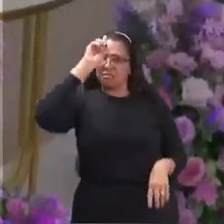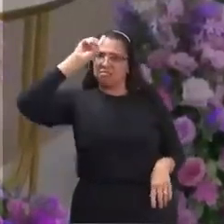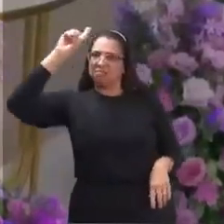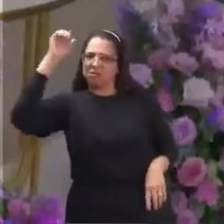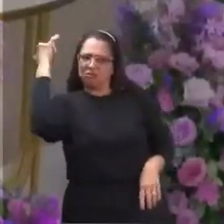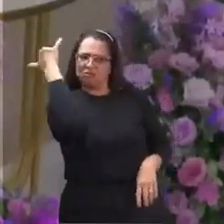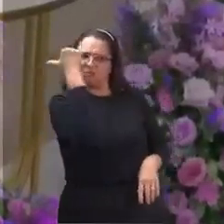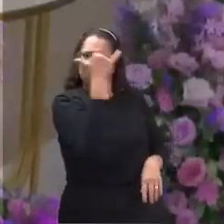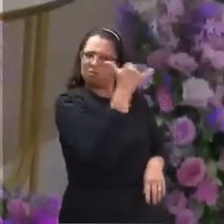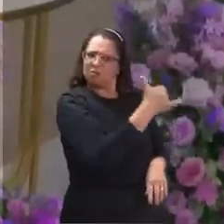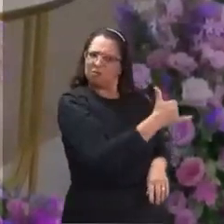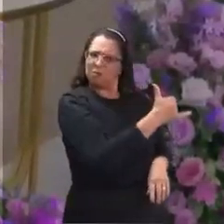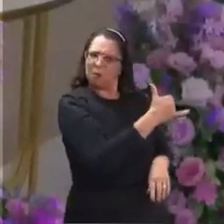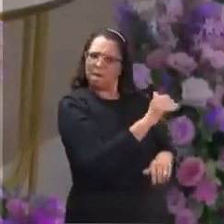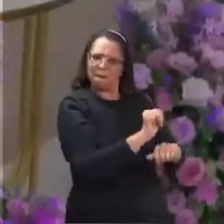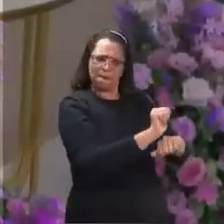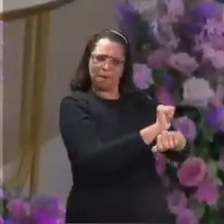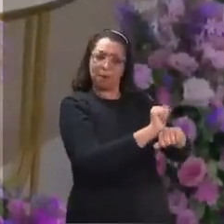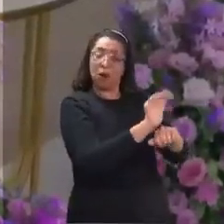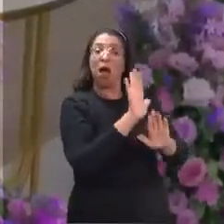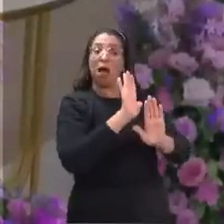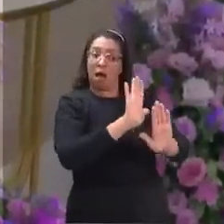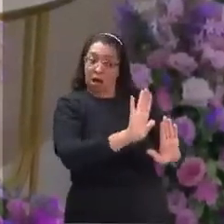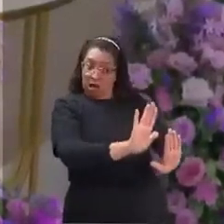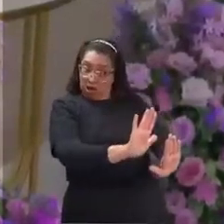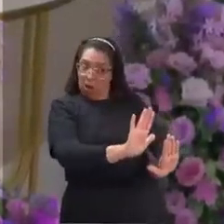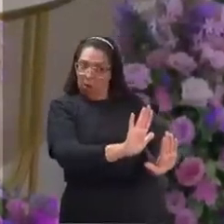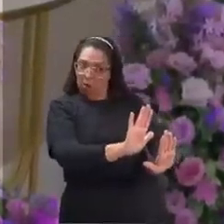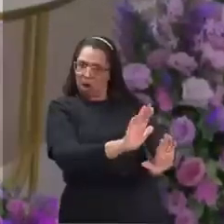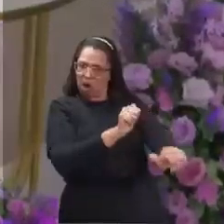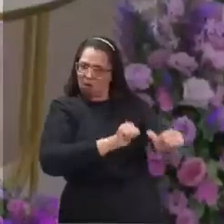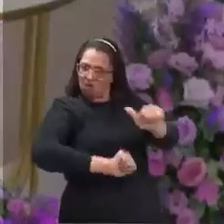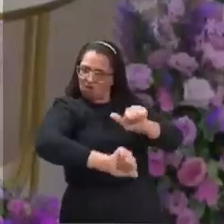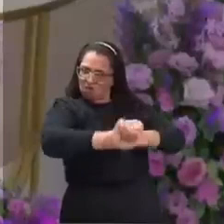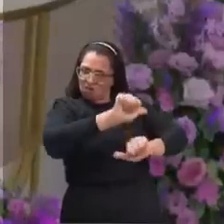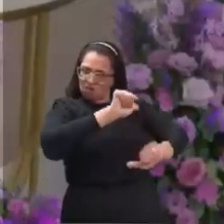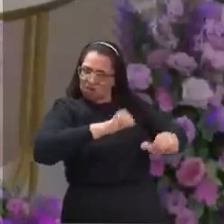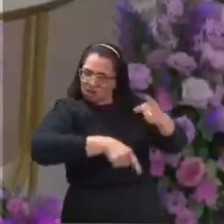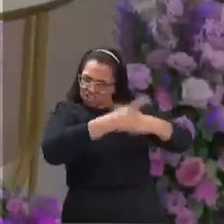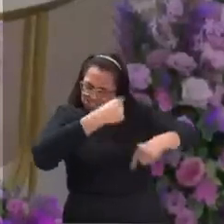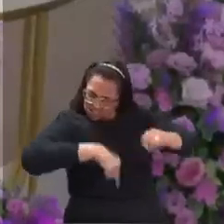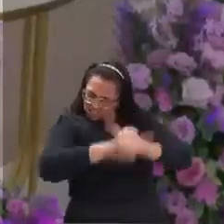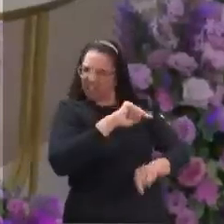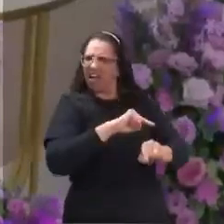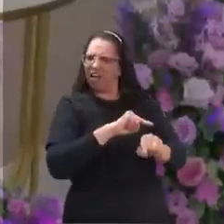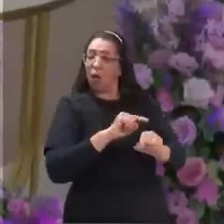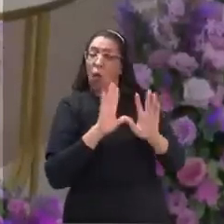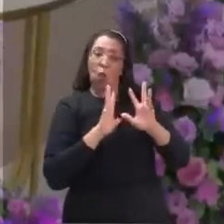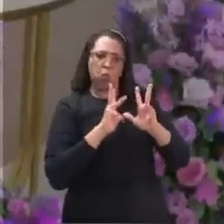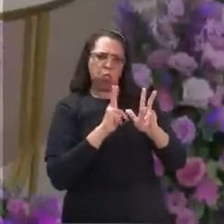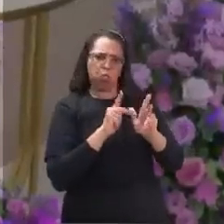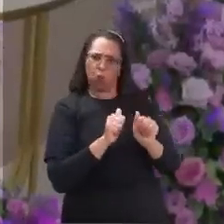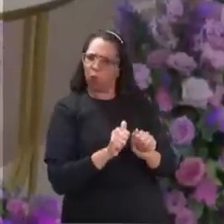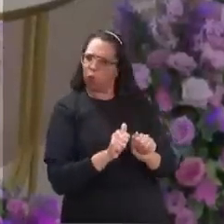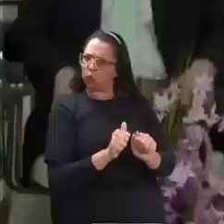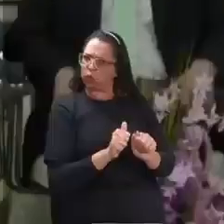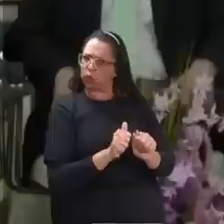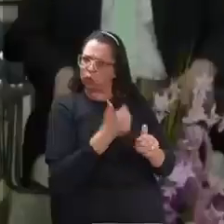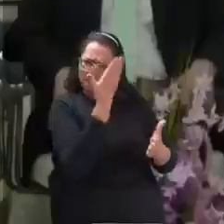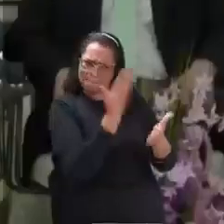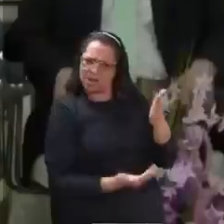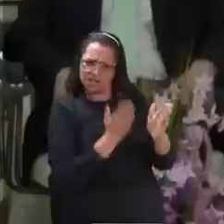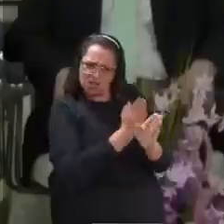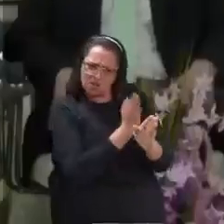restaurar tudo que foi perdido lá atrás, eu vou fazer uma reviravolta. Eu vou confundir,